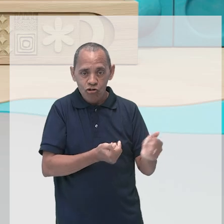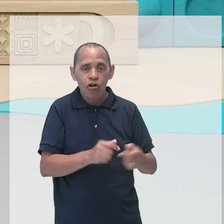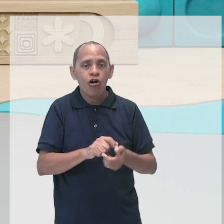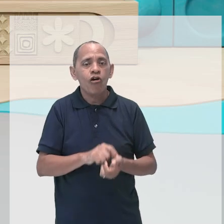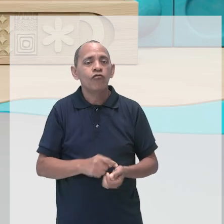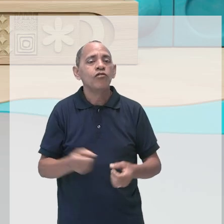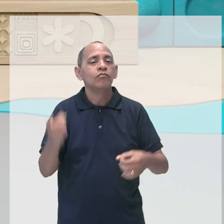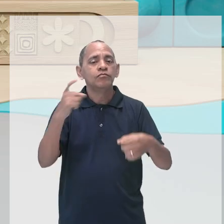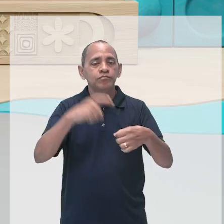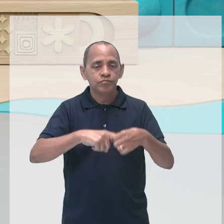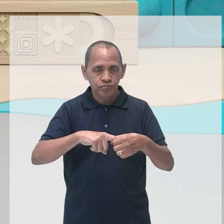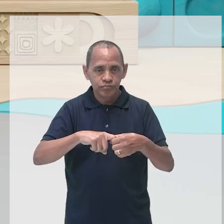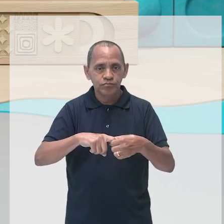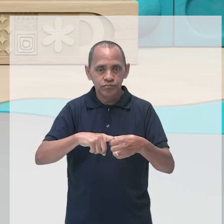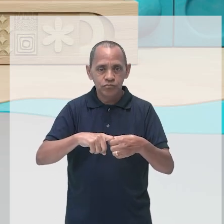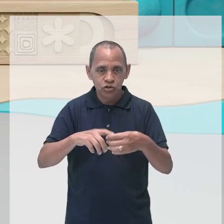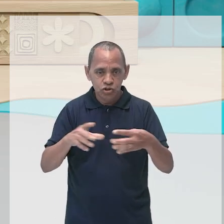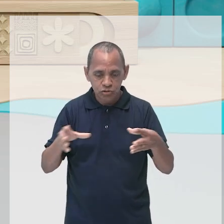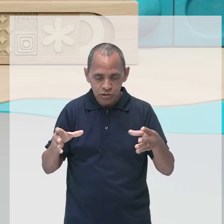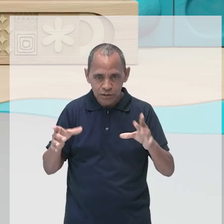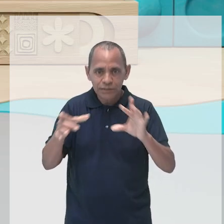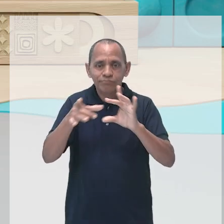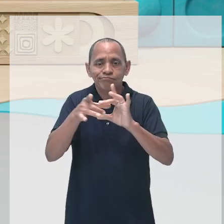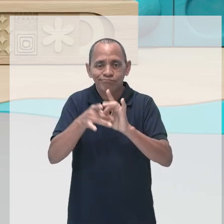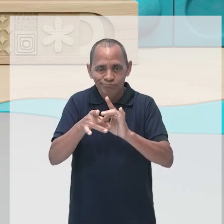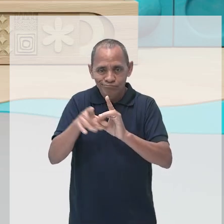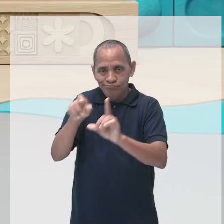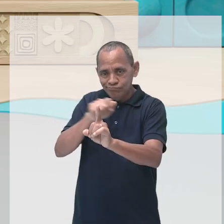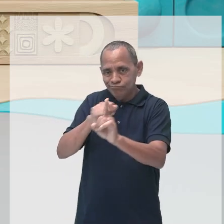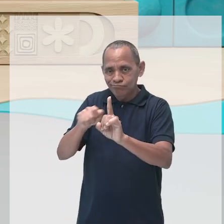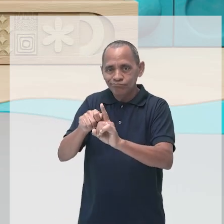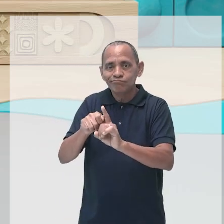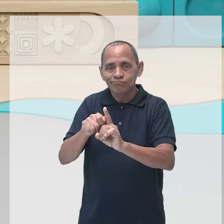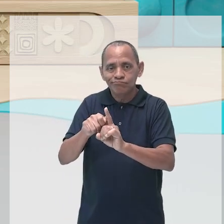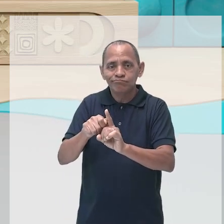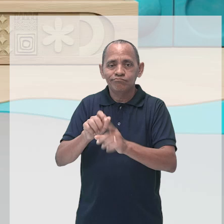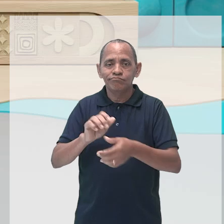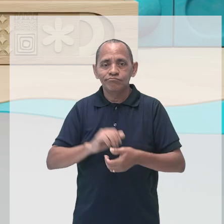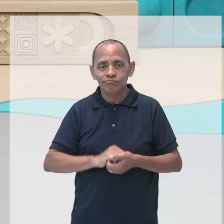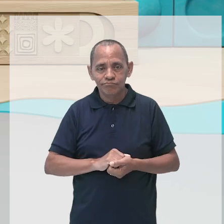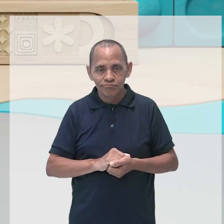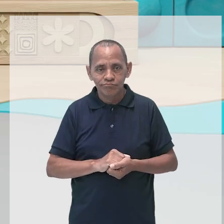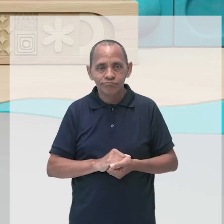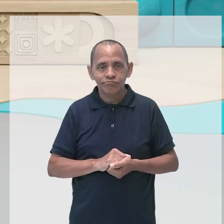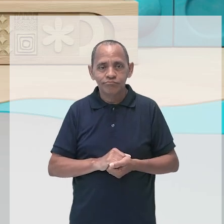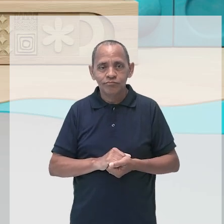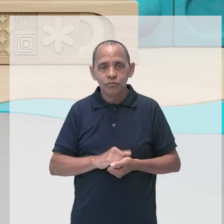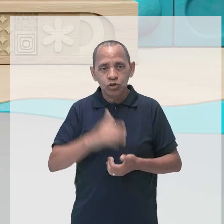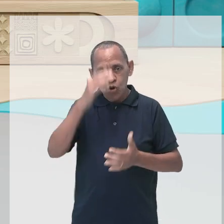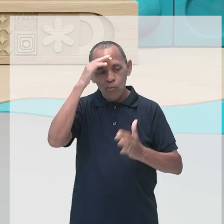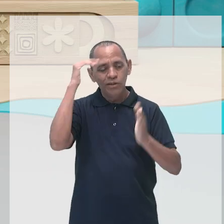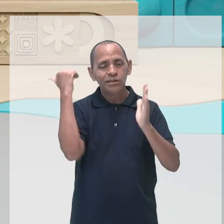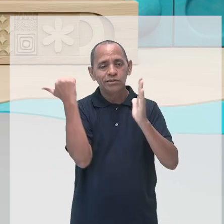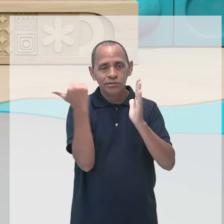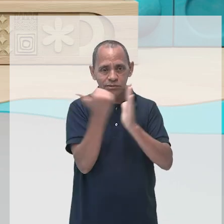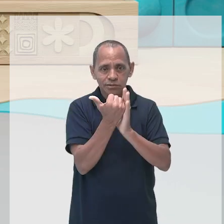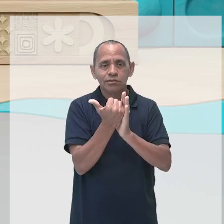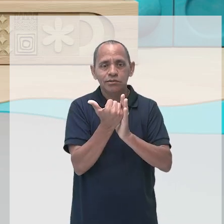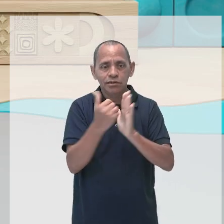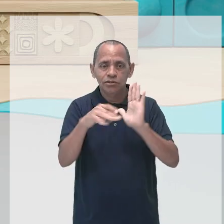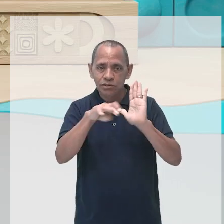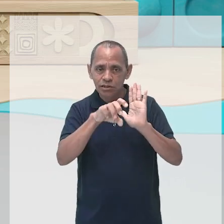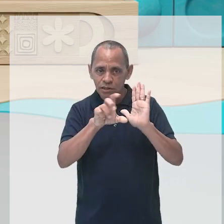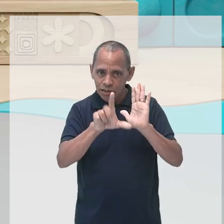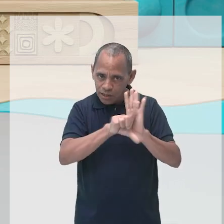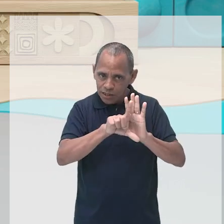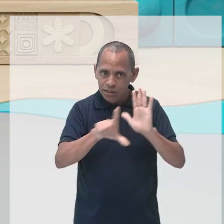sociedade, se reintegrar à sociedade de forma harmônica, obedecendo às leis. Então, são medidas socioeducativas.